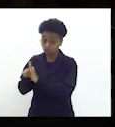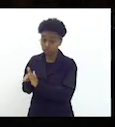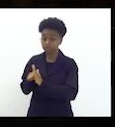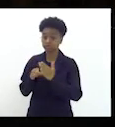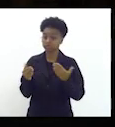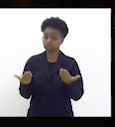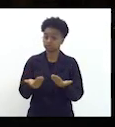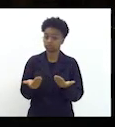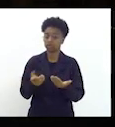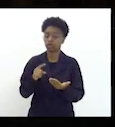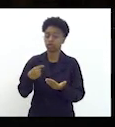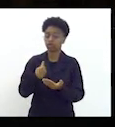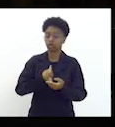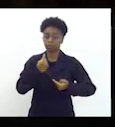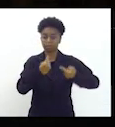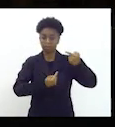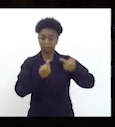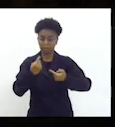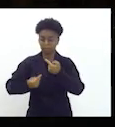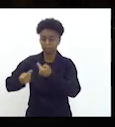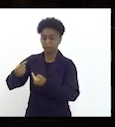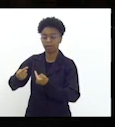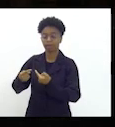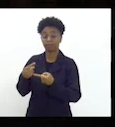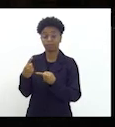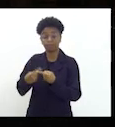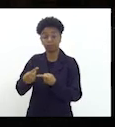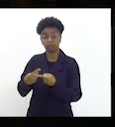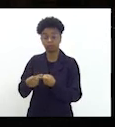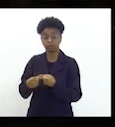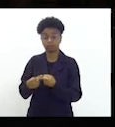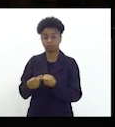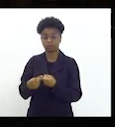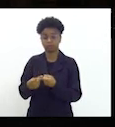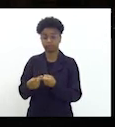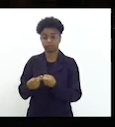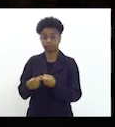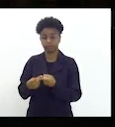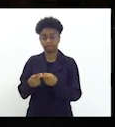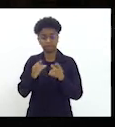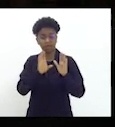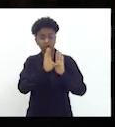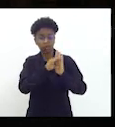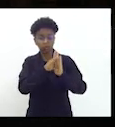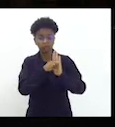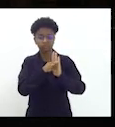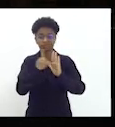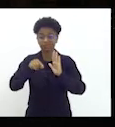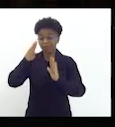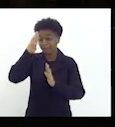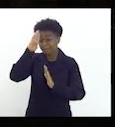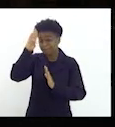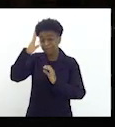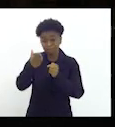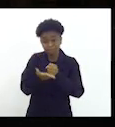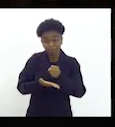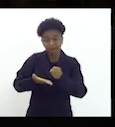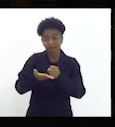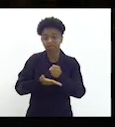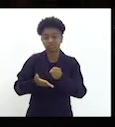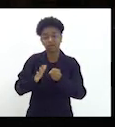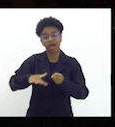trazidos à tonas porque esses conceitos são princípios tributários